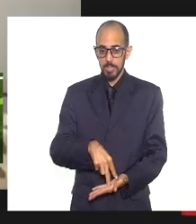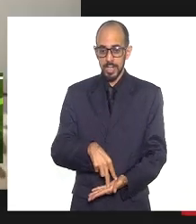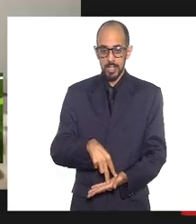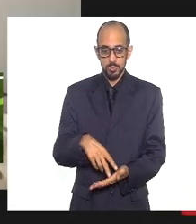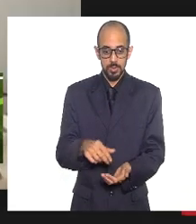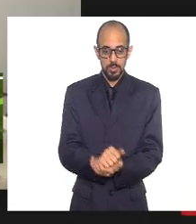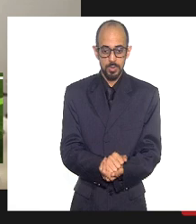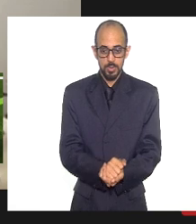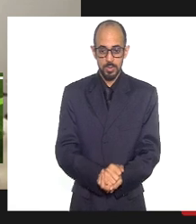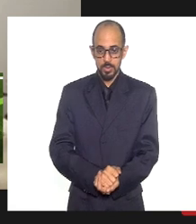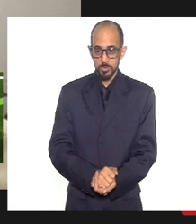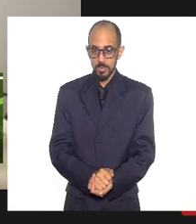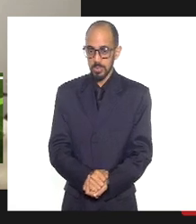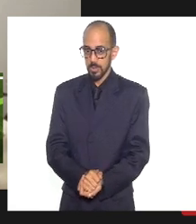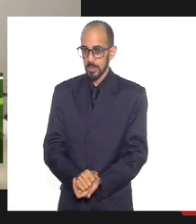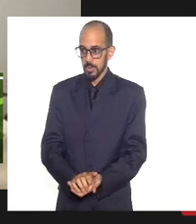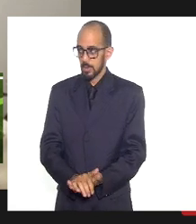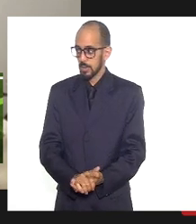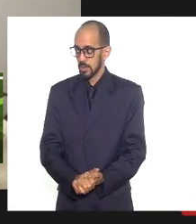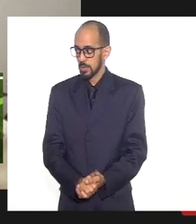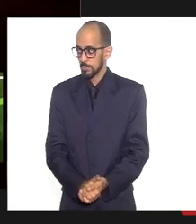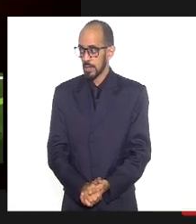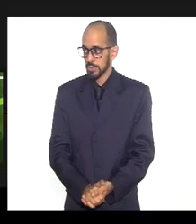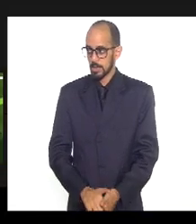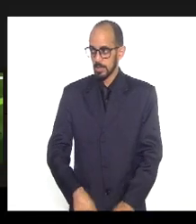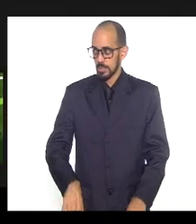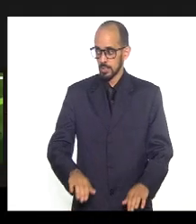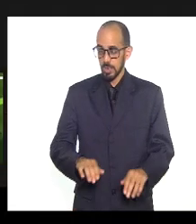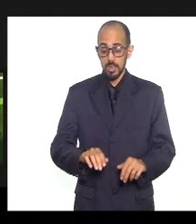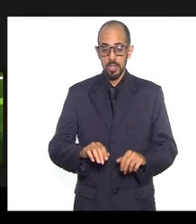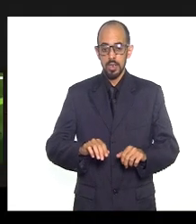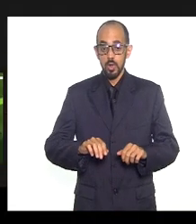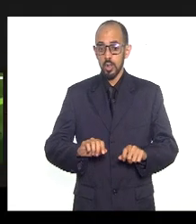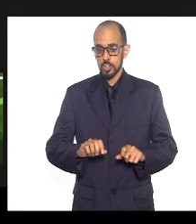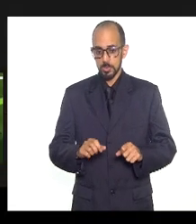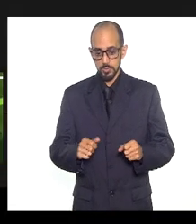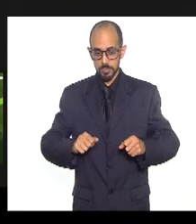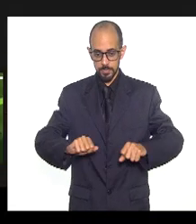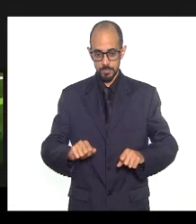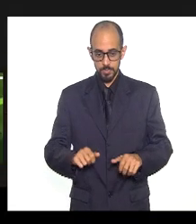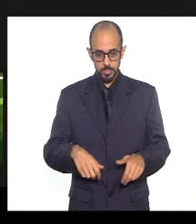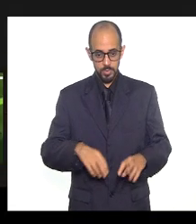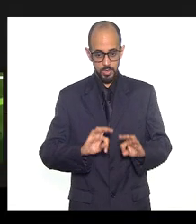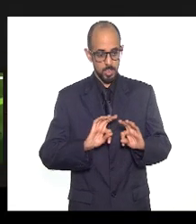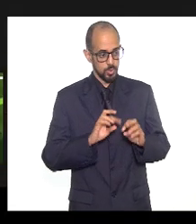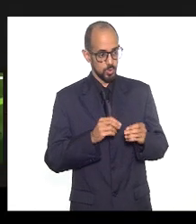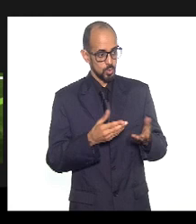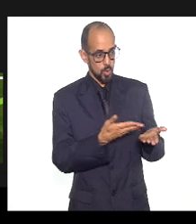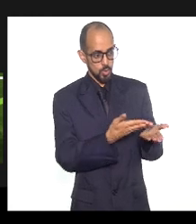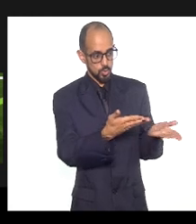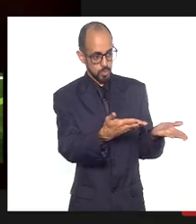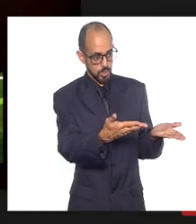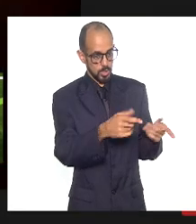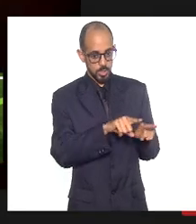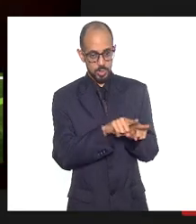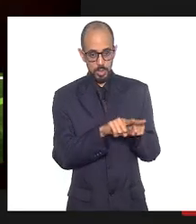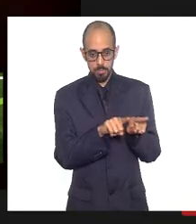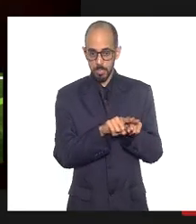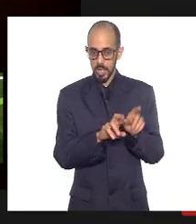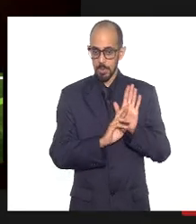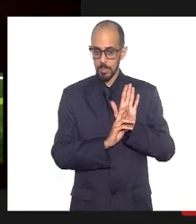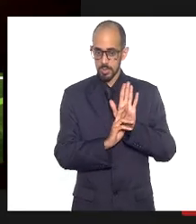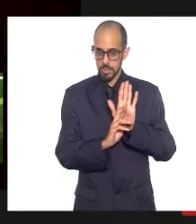todos. Eu sou a Deusimar Correia e estou como coordenadora de povos e comunidades